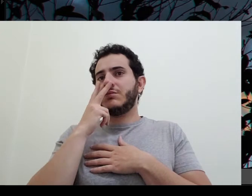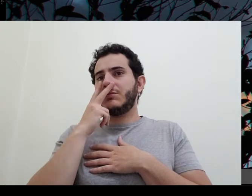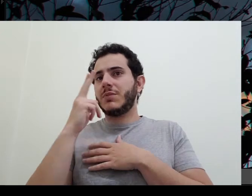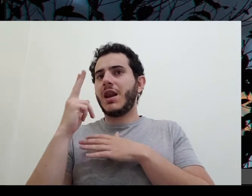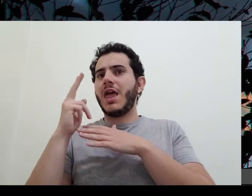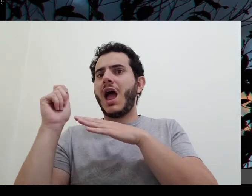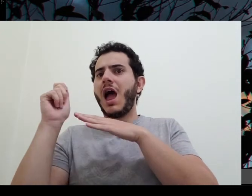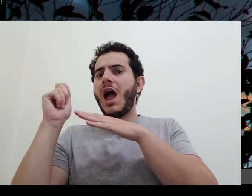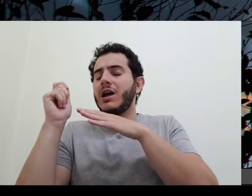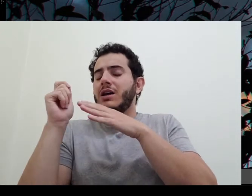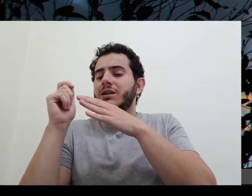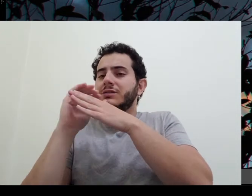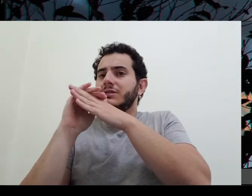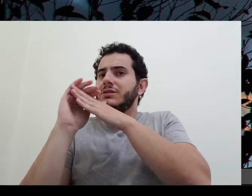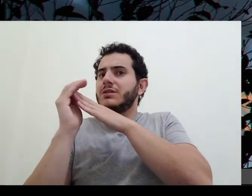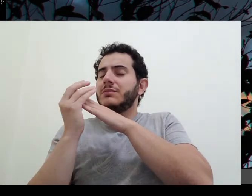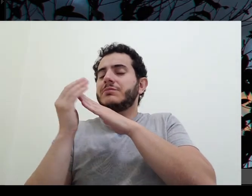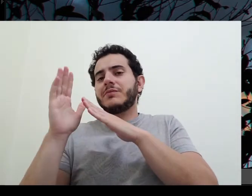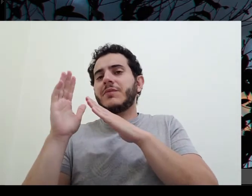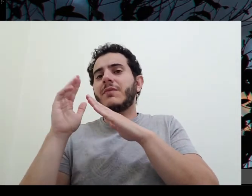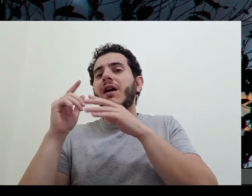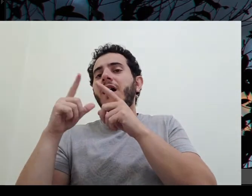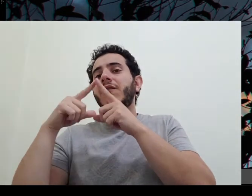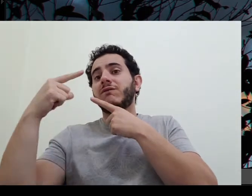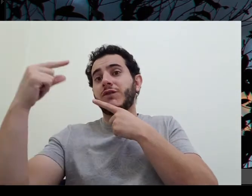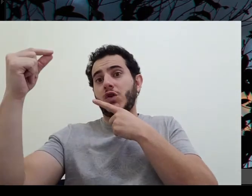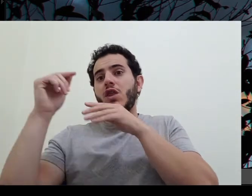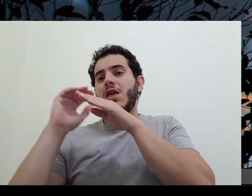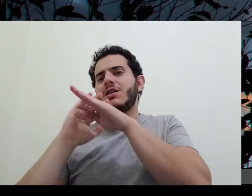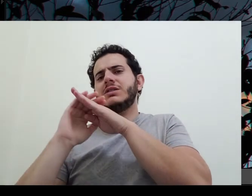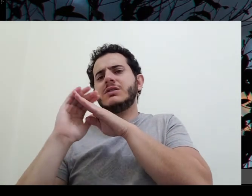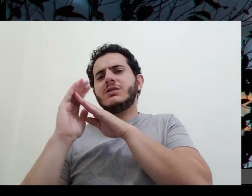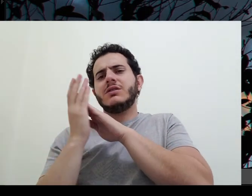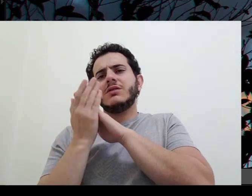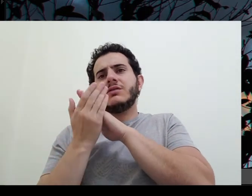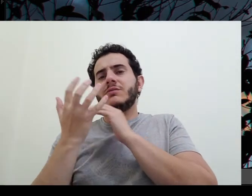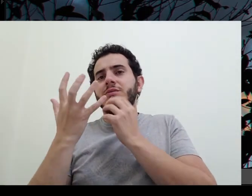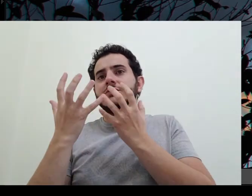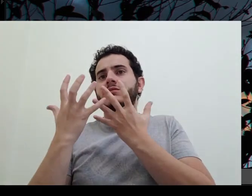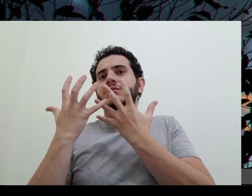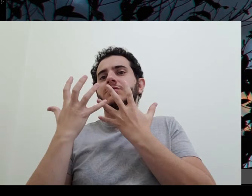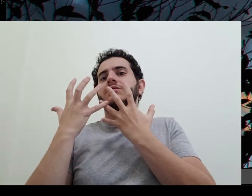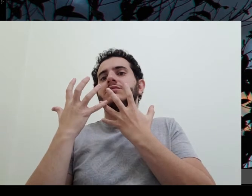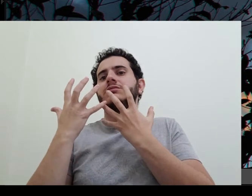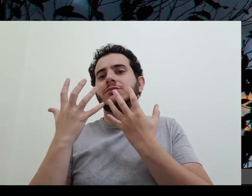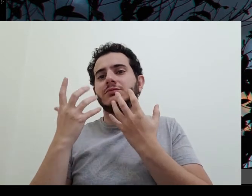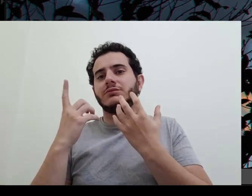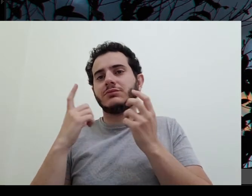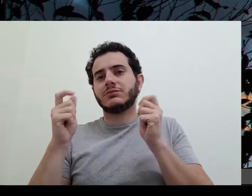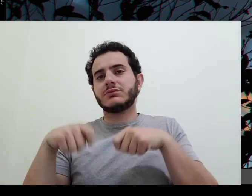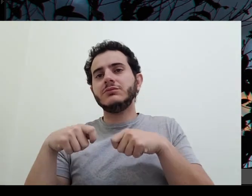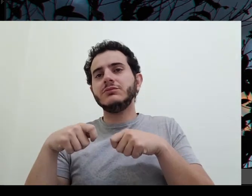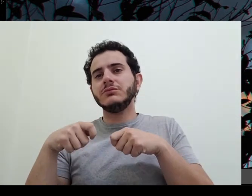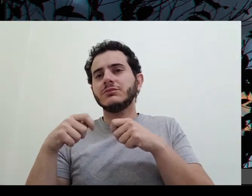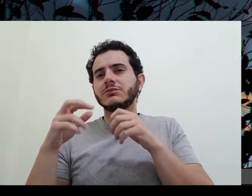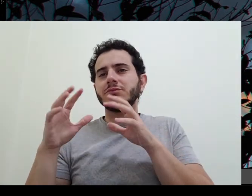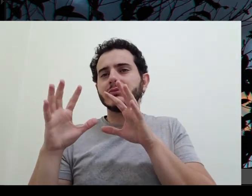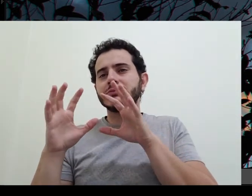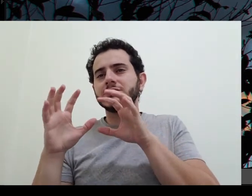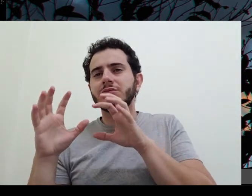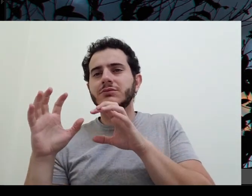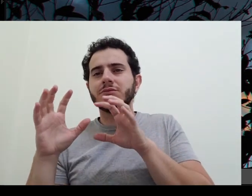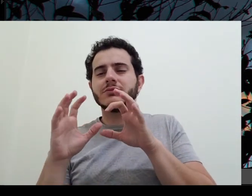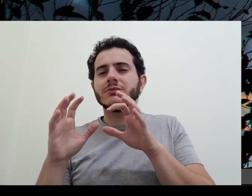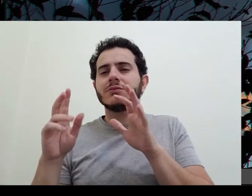as bordas da folha, né? Ele vem por preset, ó, intensidade, ele vem em 40 no arquivo RAW, ele vem com um